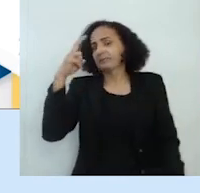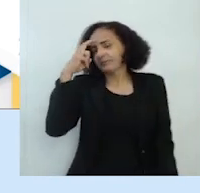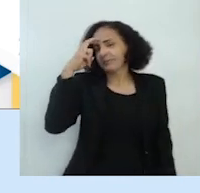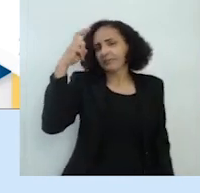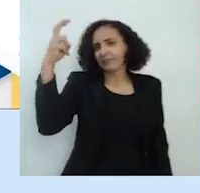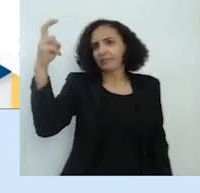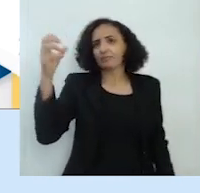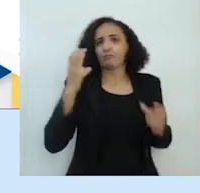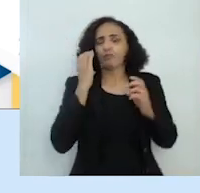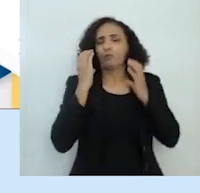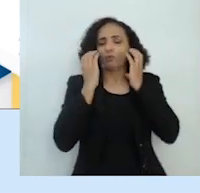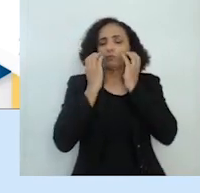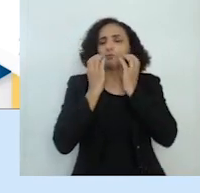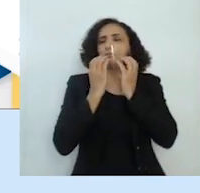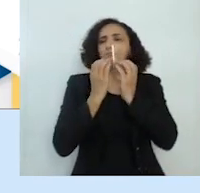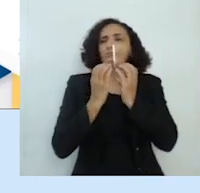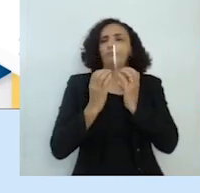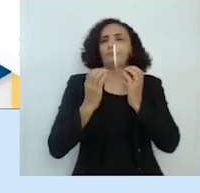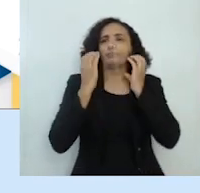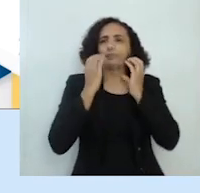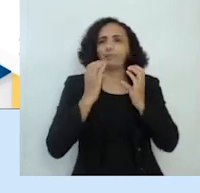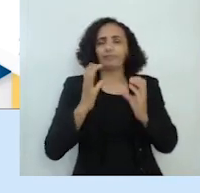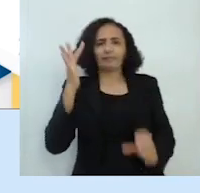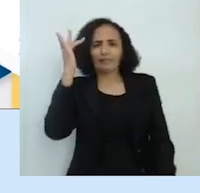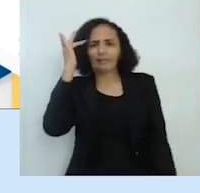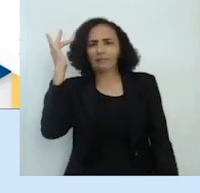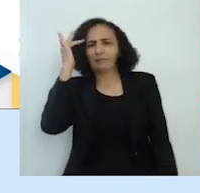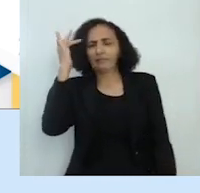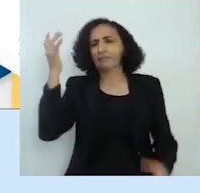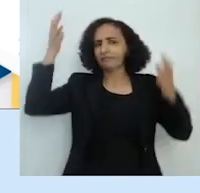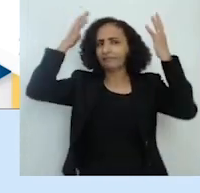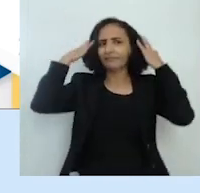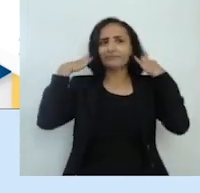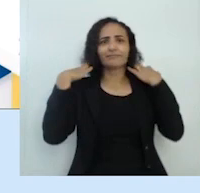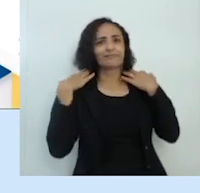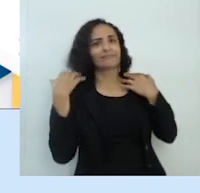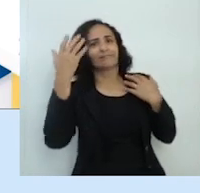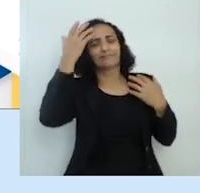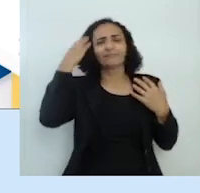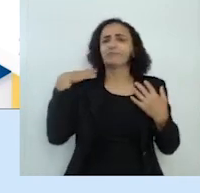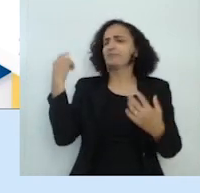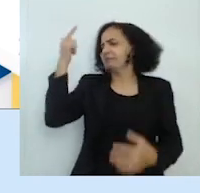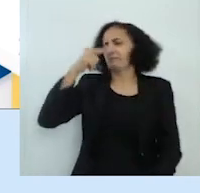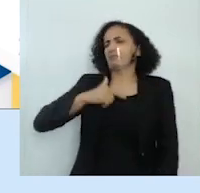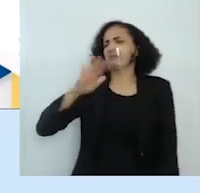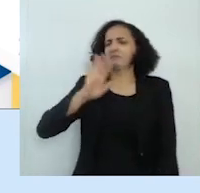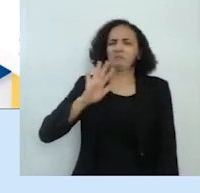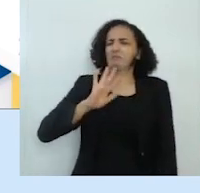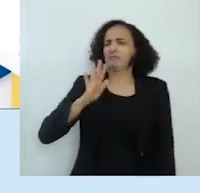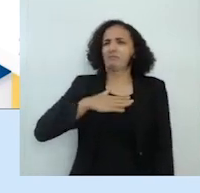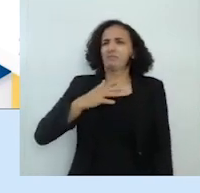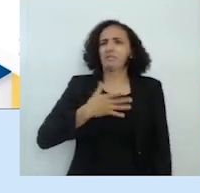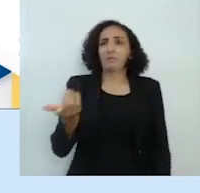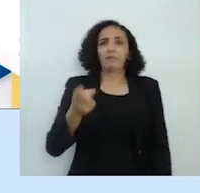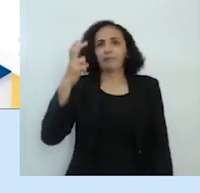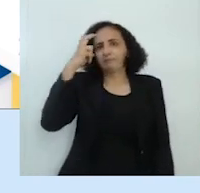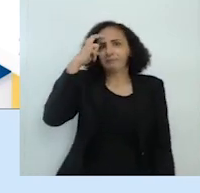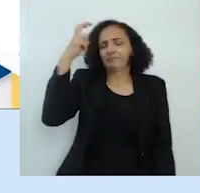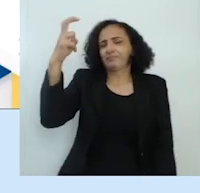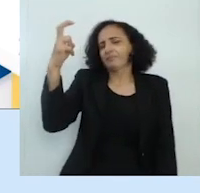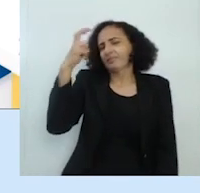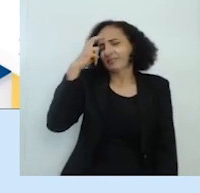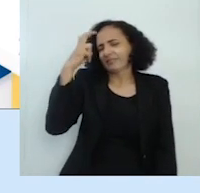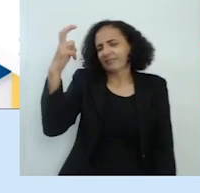barba de hoje em dia que a turma diz que tá na moda. Cabelinho daquela época. Não é feinho não, gente. É um grande homem. Foi um grande